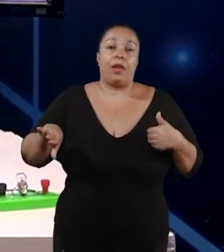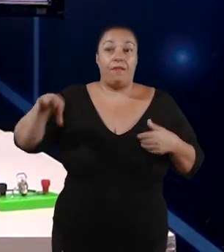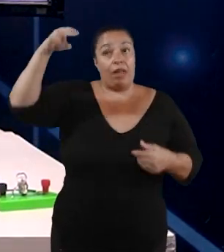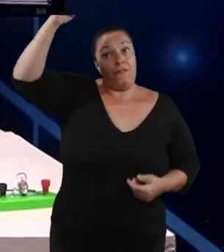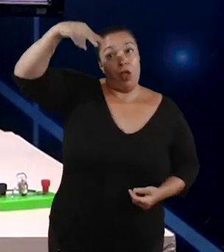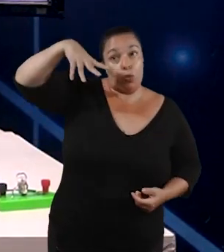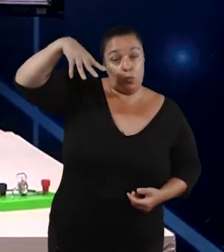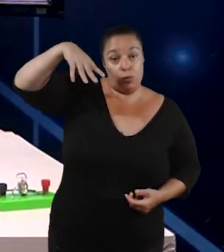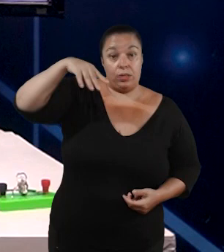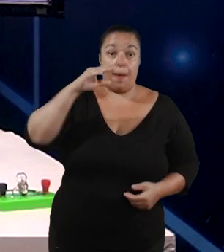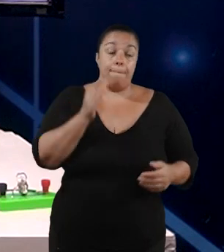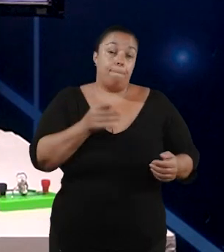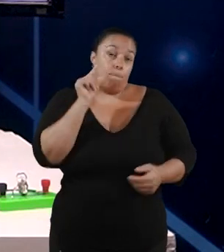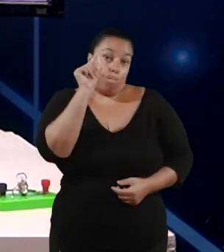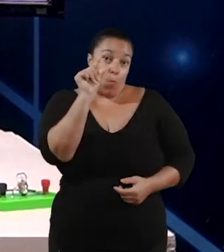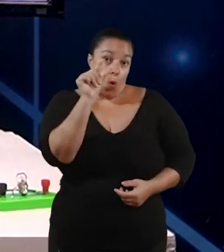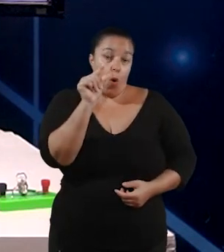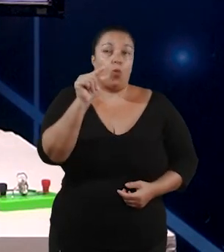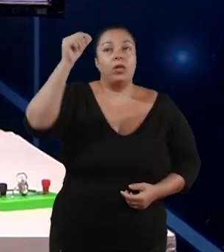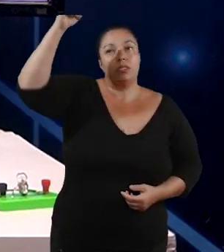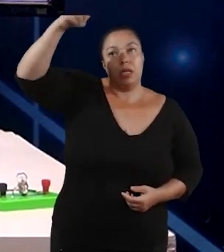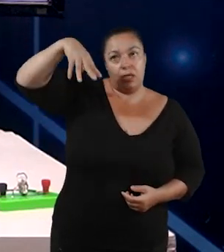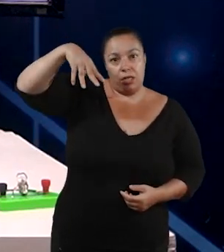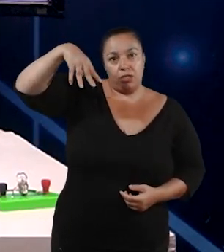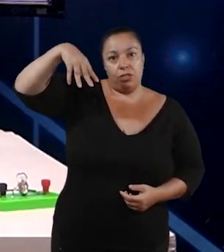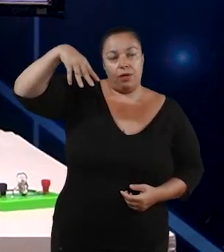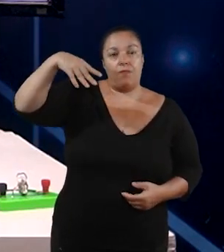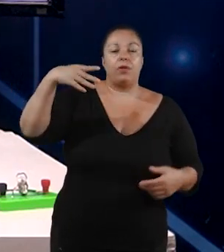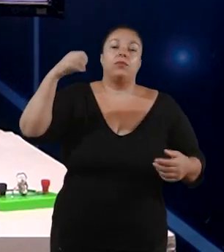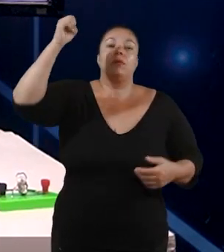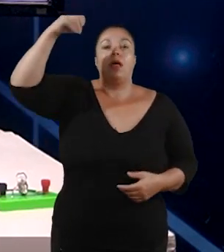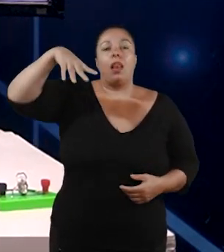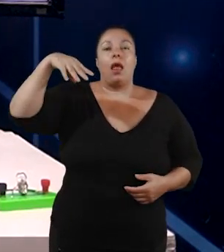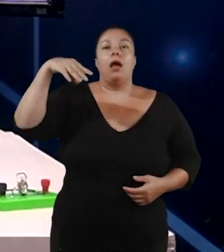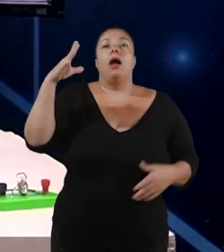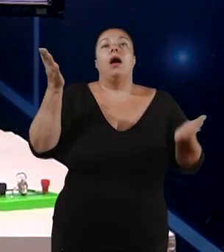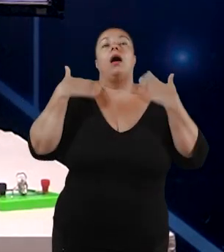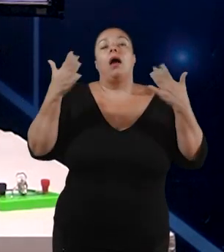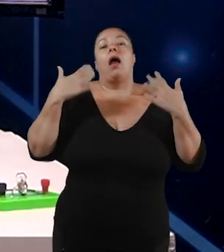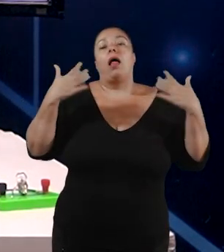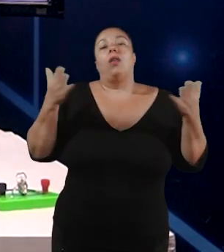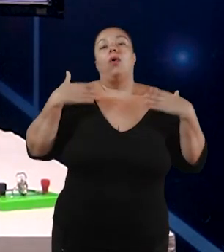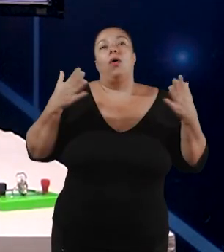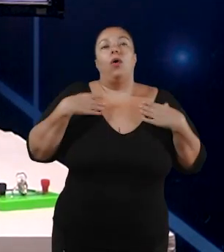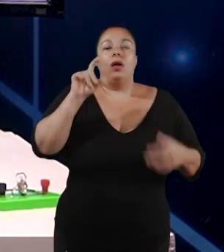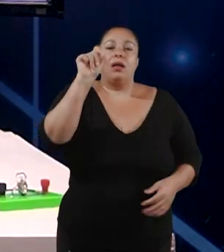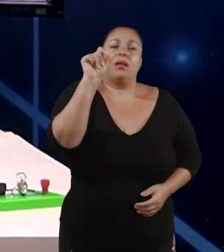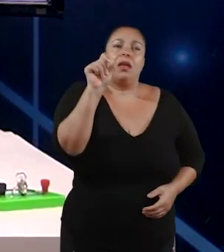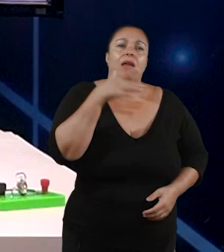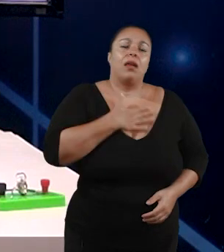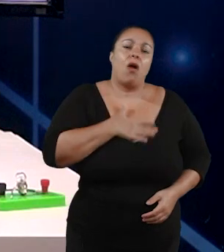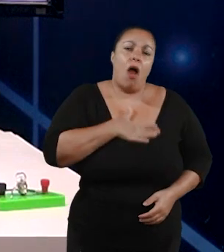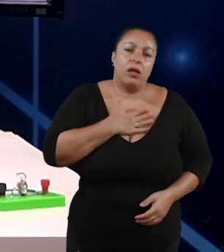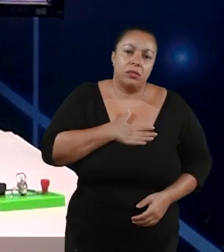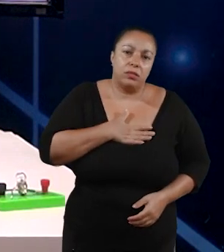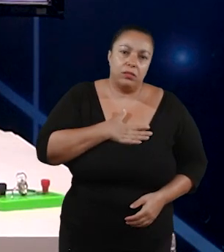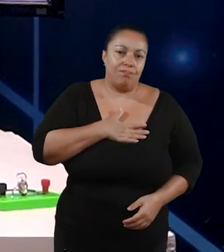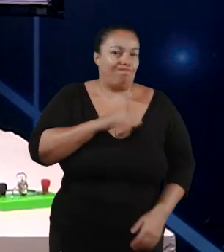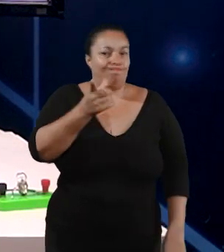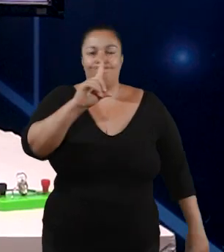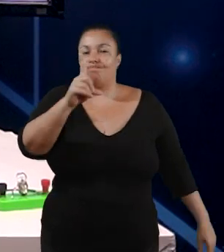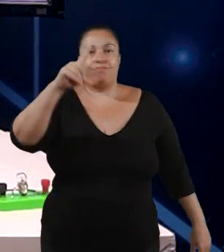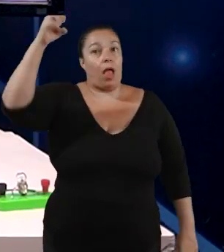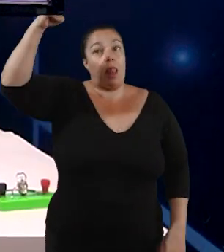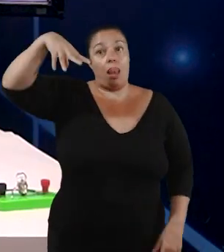luz. Parte da energia virava calor. Alguém quer uma lâmpada para esquentar dentro de casa, no mesmo dia de calor? Não, quer a lâmpada